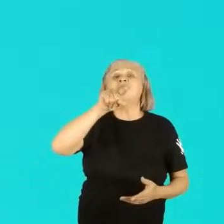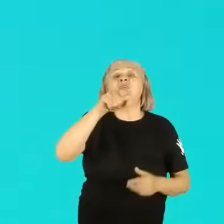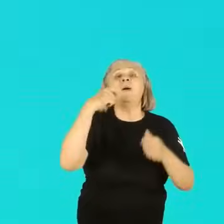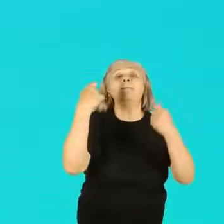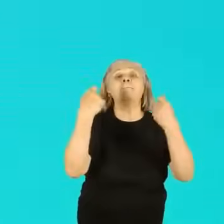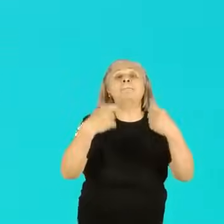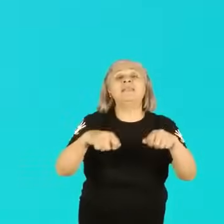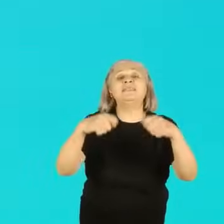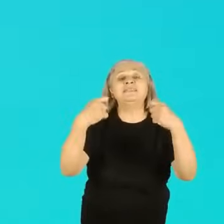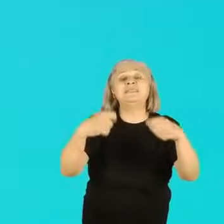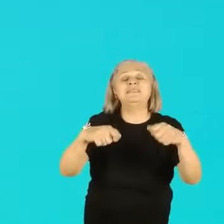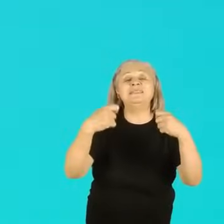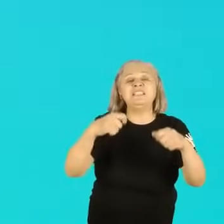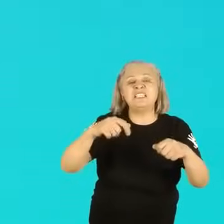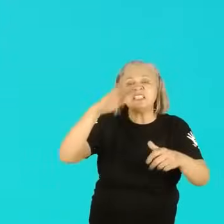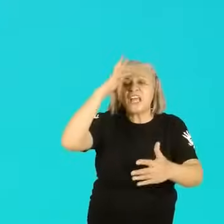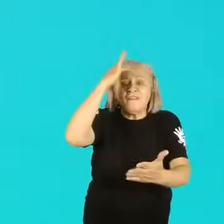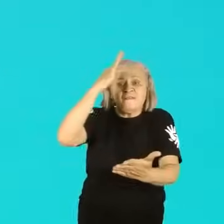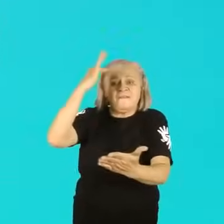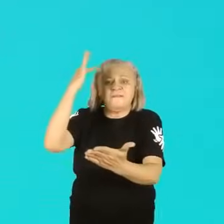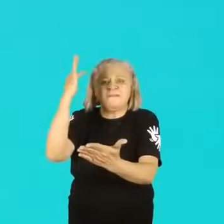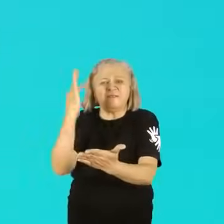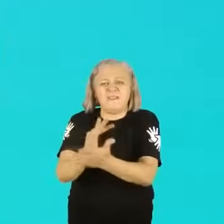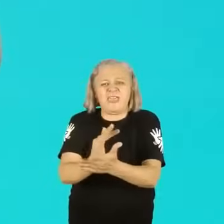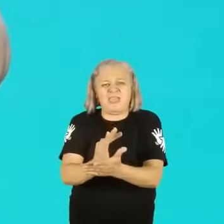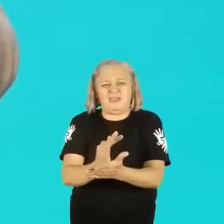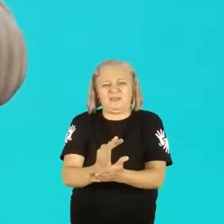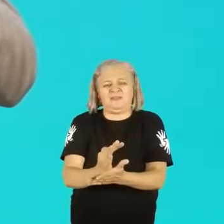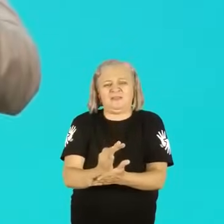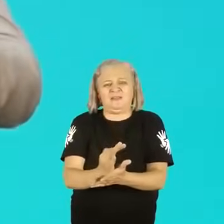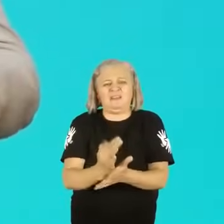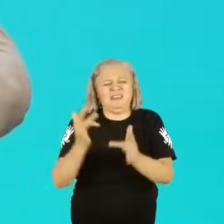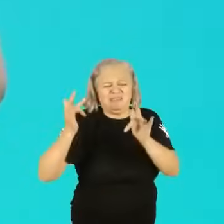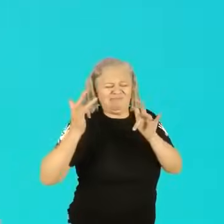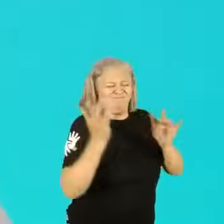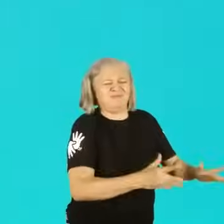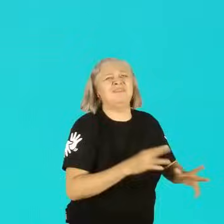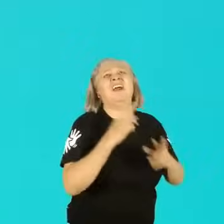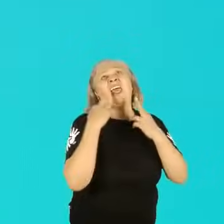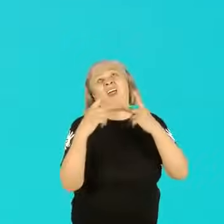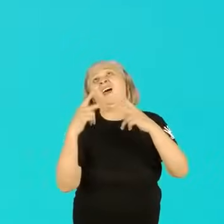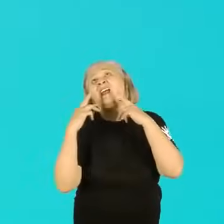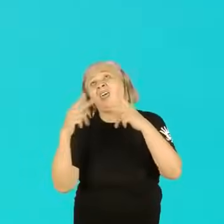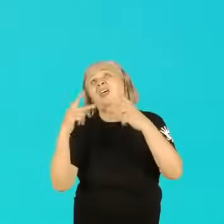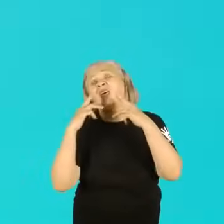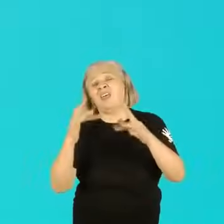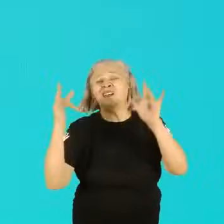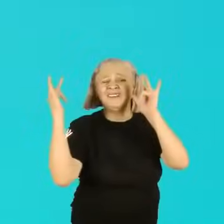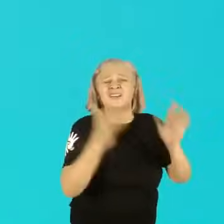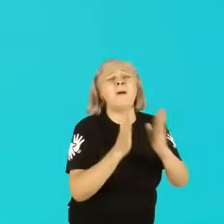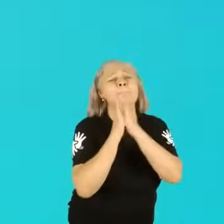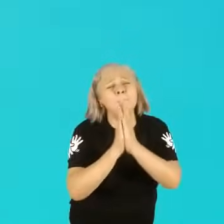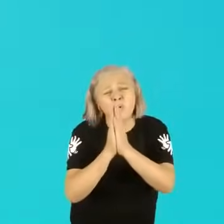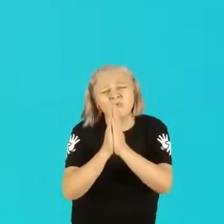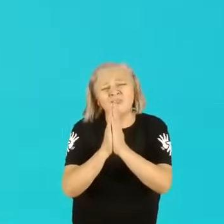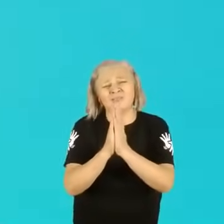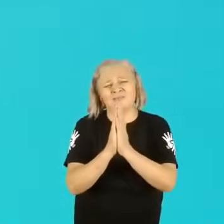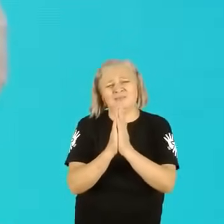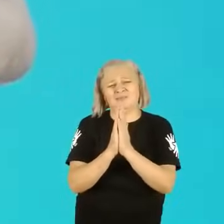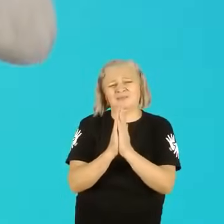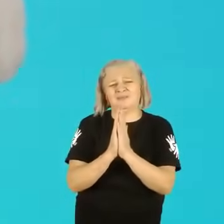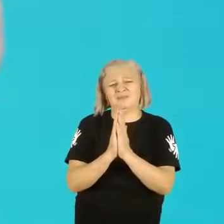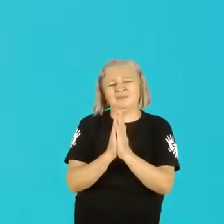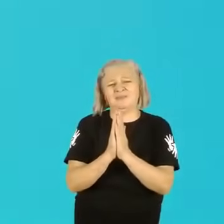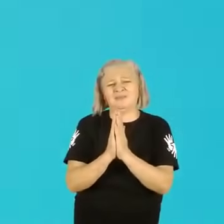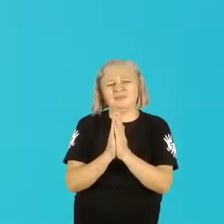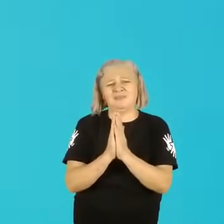uma declaração de fé. Abandona esse seu discurso pessimista, pelo amor de Deus.